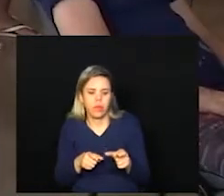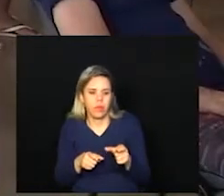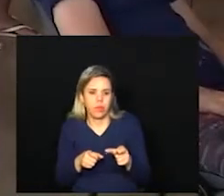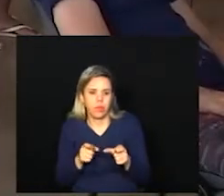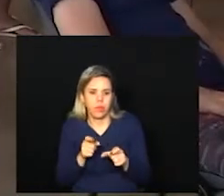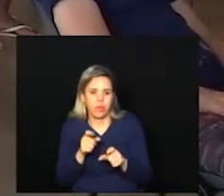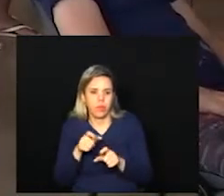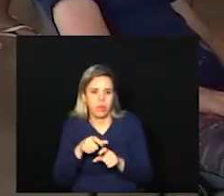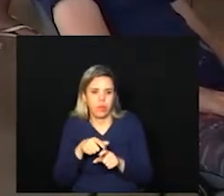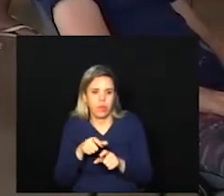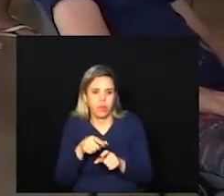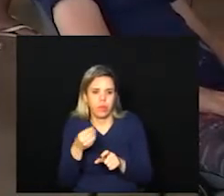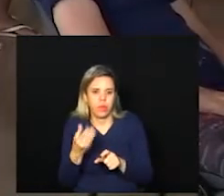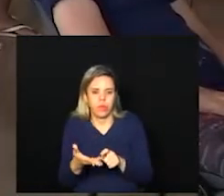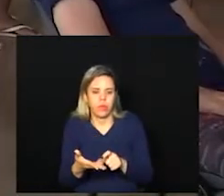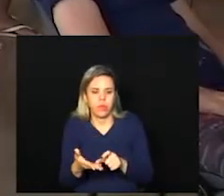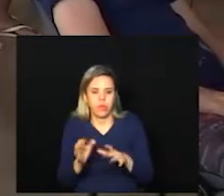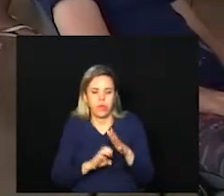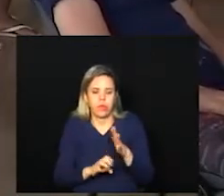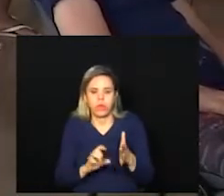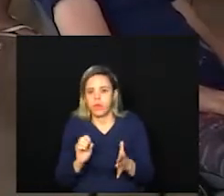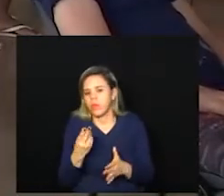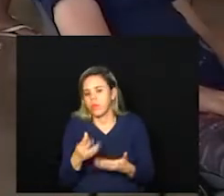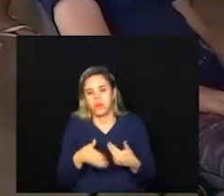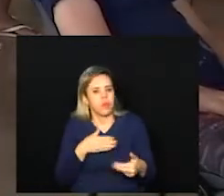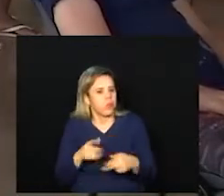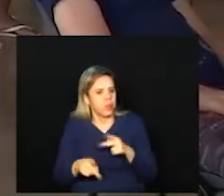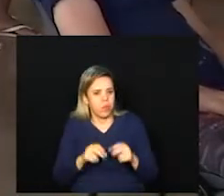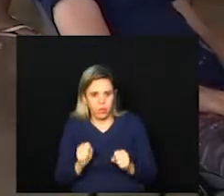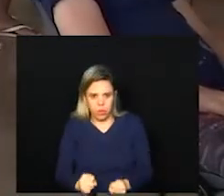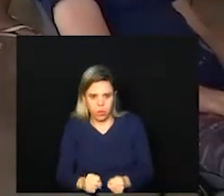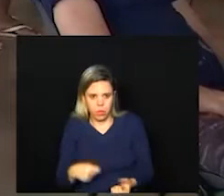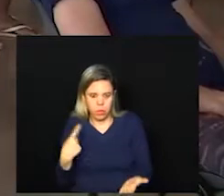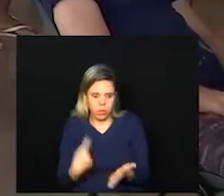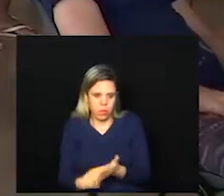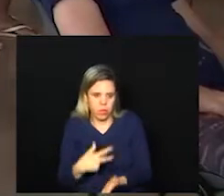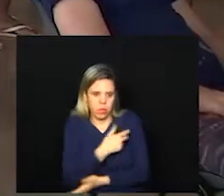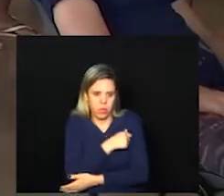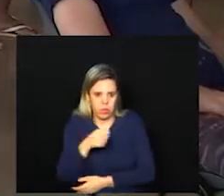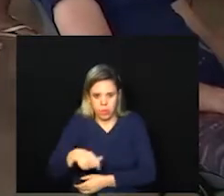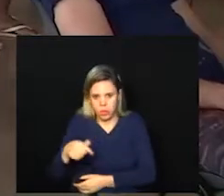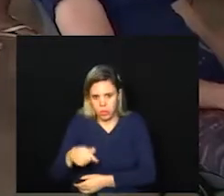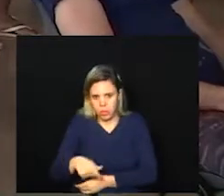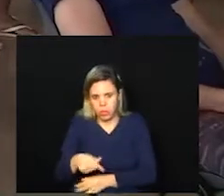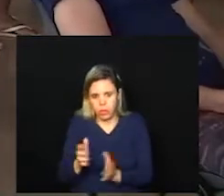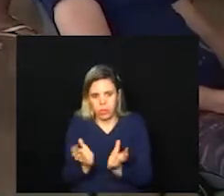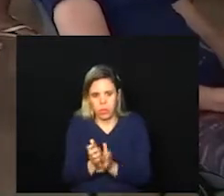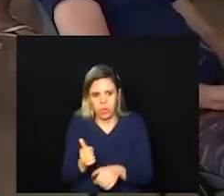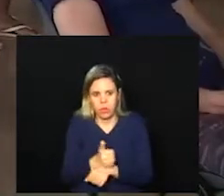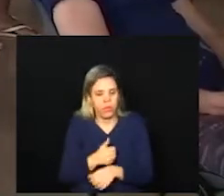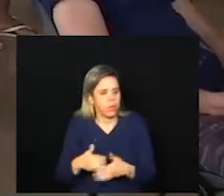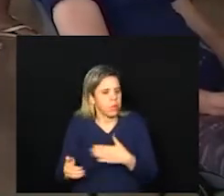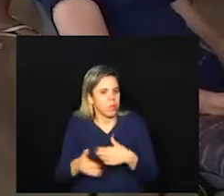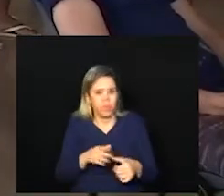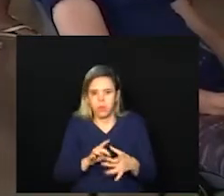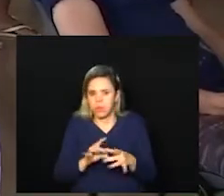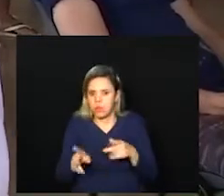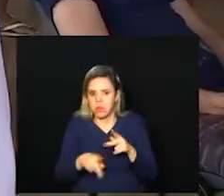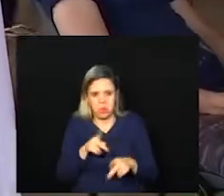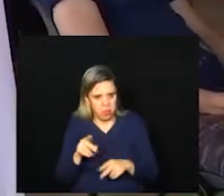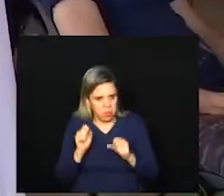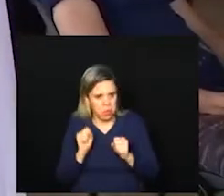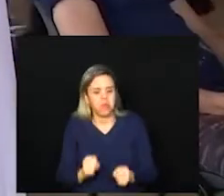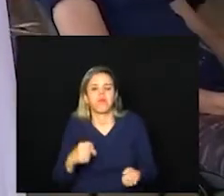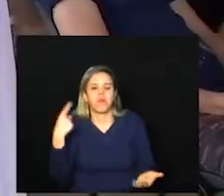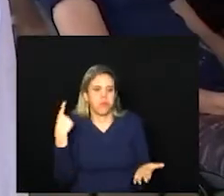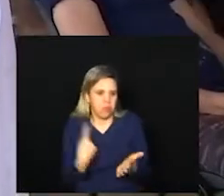saúde oferecido pela empresa ou qualquer pessoa pode ser vacinada aqui pela equipe da Unimed? Absolutamente. Qualquer pessoa